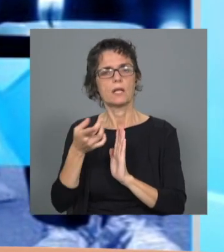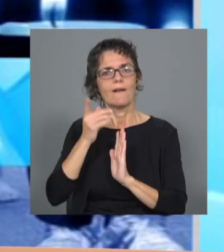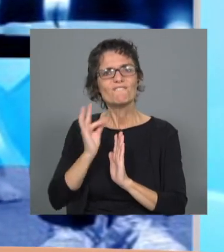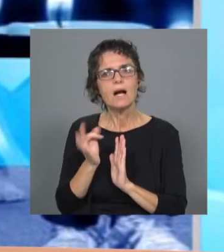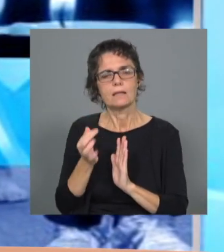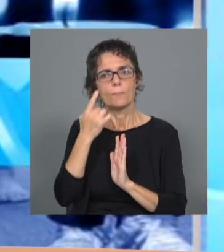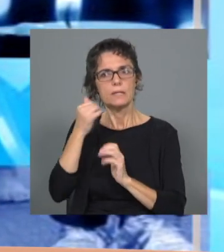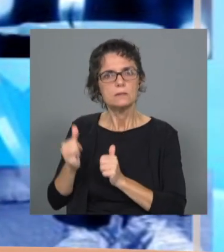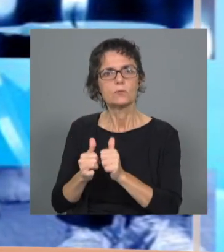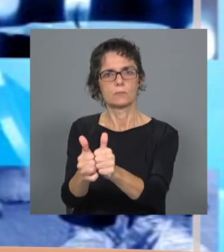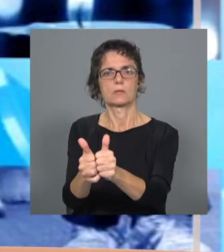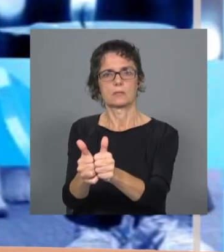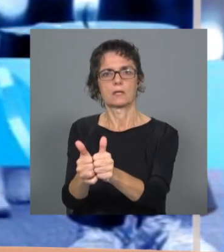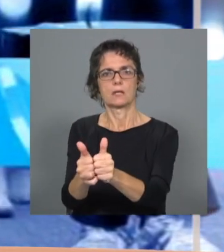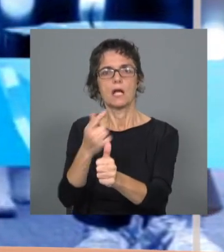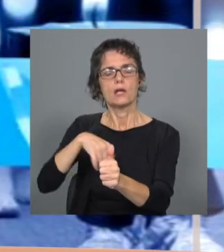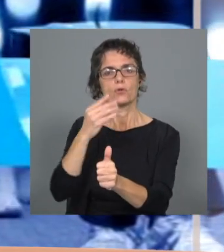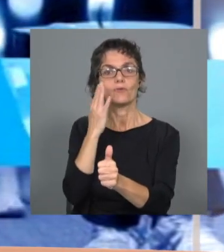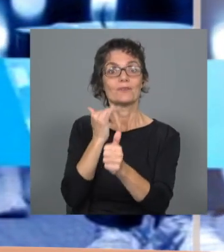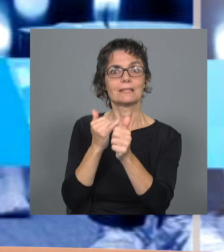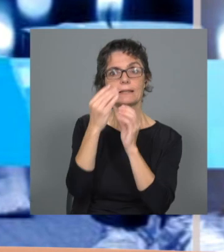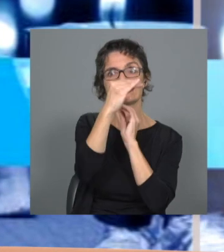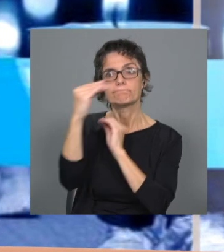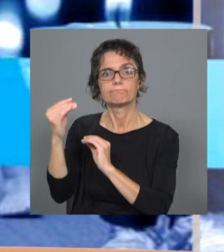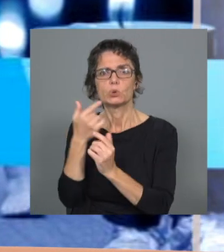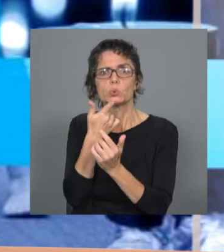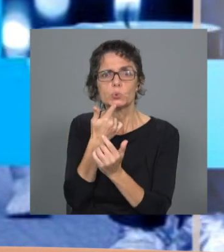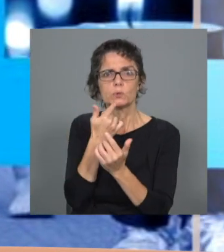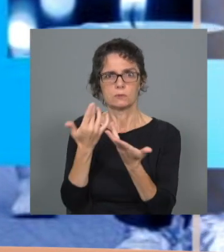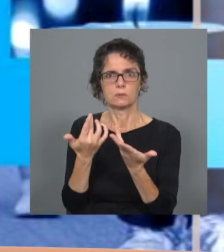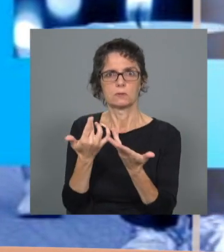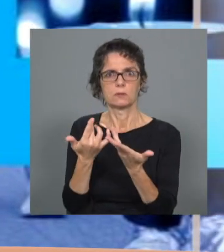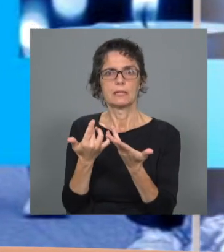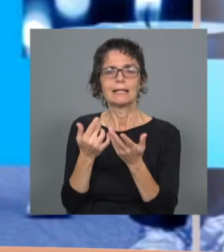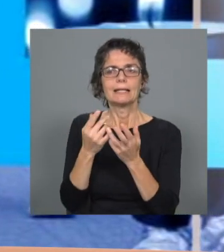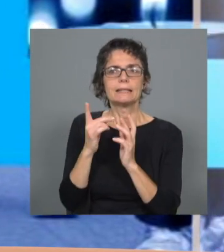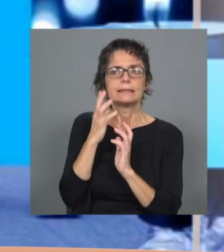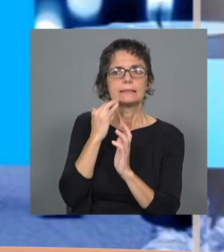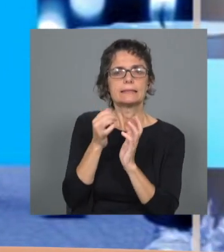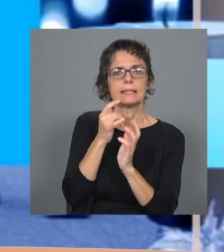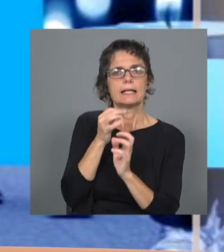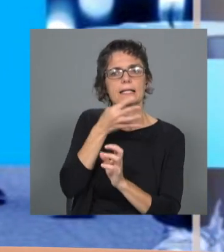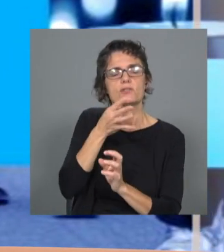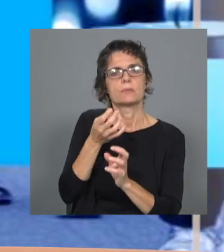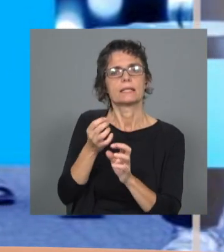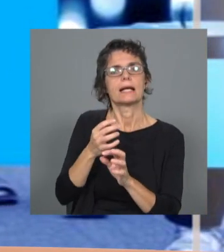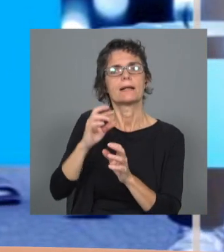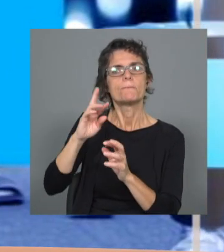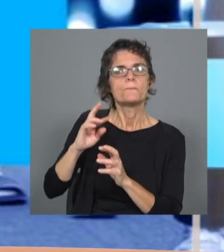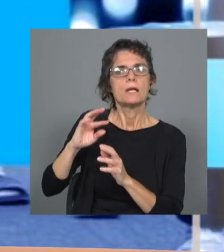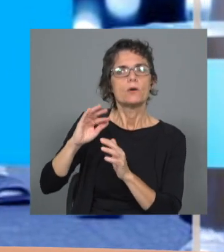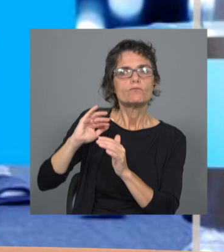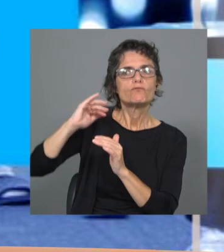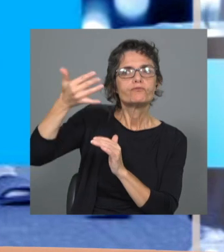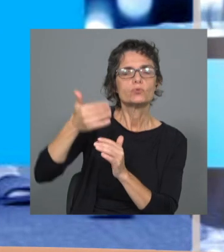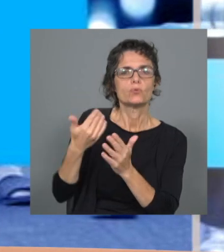saída e vamos tentar, sobretudo, ser o mais pedagógico possível e explicar o que é que podemos esperar e o que é que se pretende neste